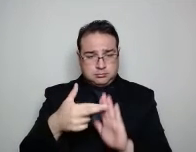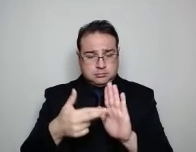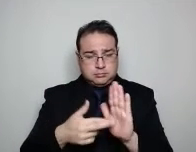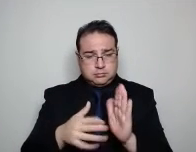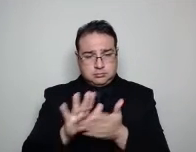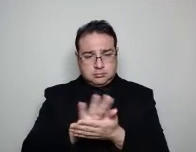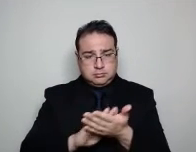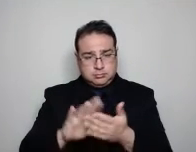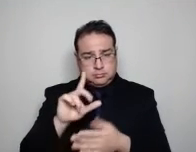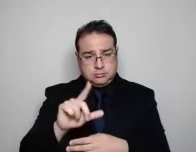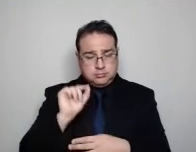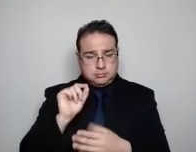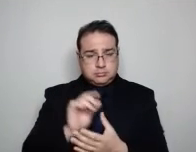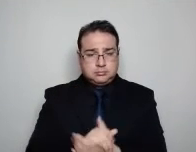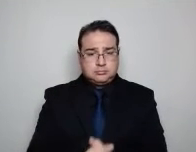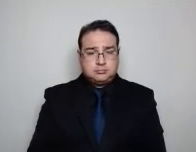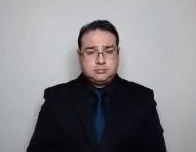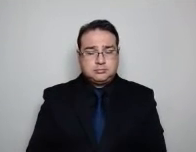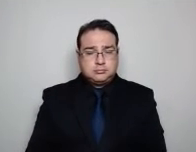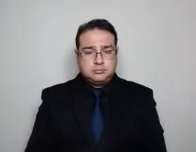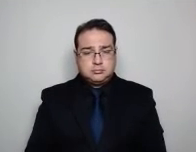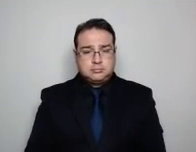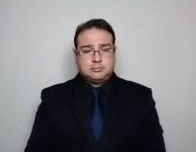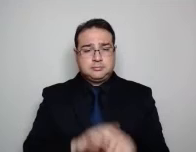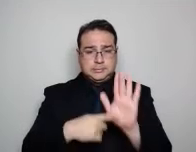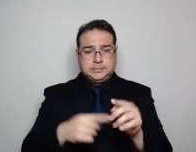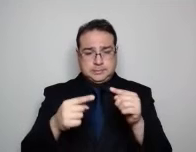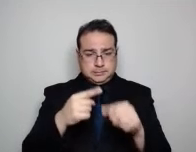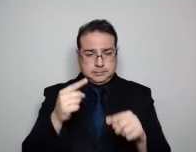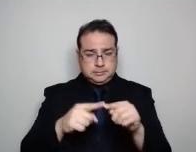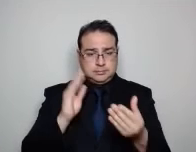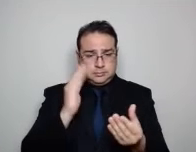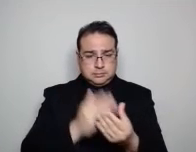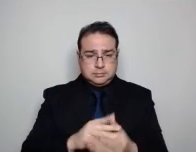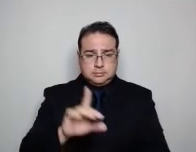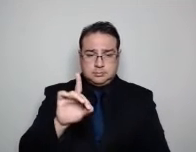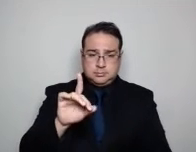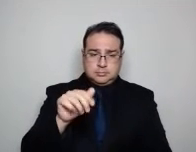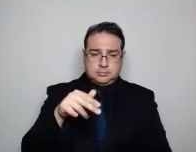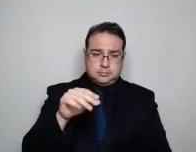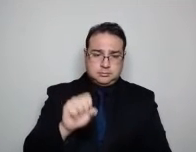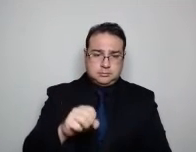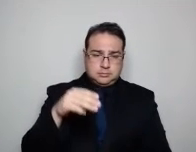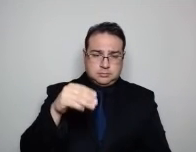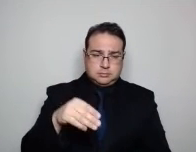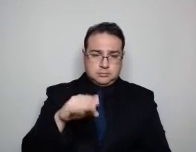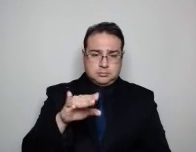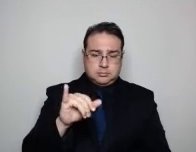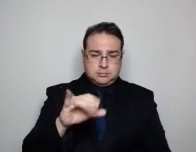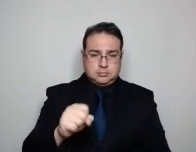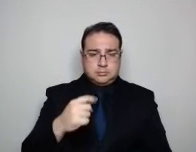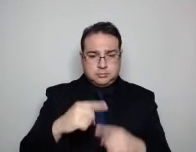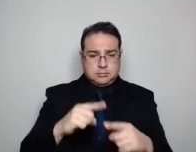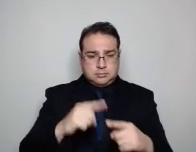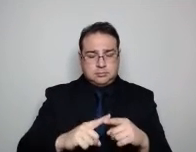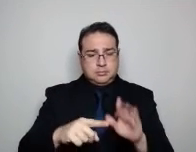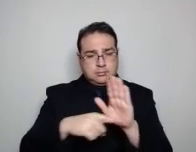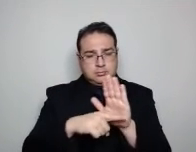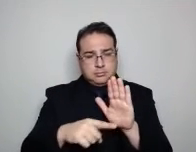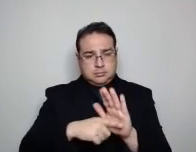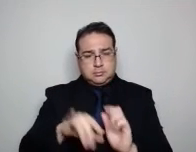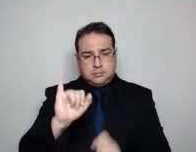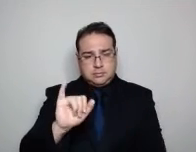Além disso, também se mostra incabível a condenação em danos morais pelo argumento da negativa ser indevida. Ou